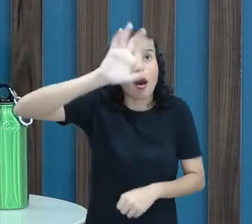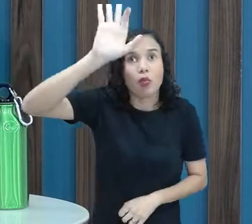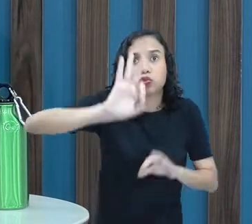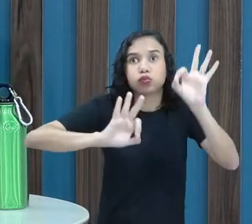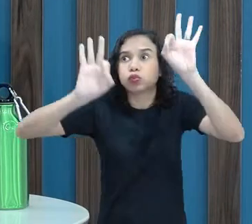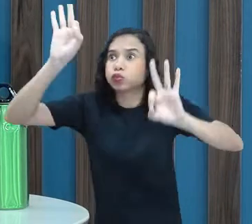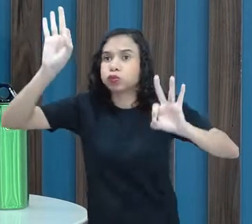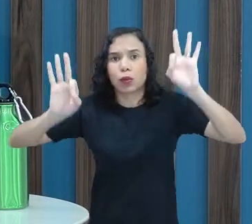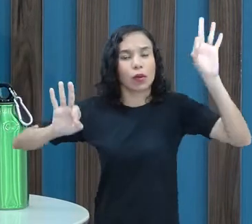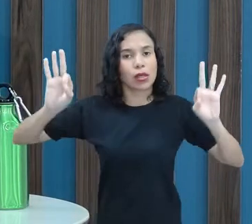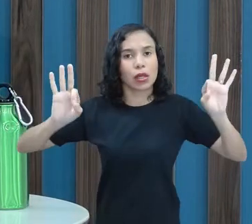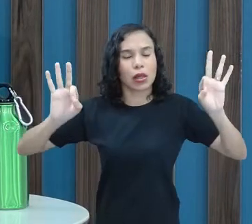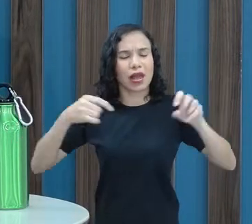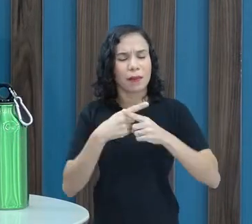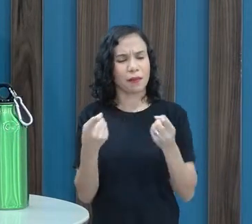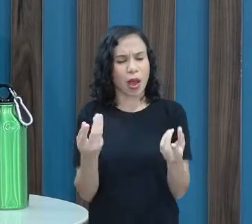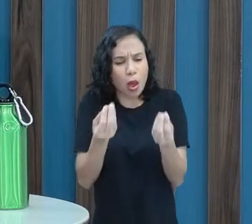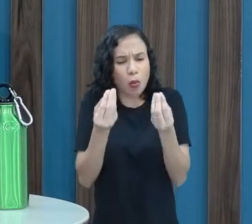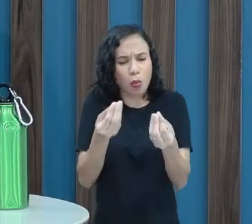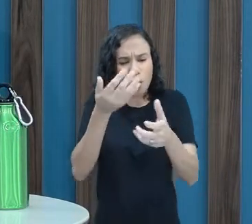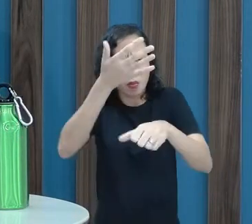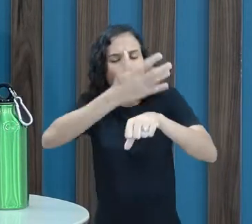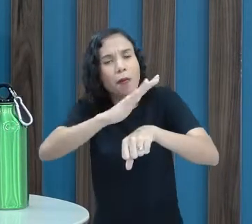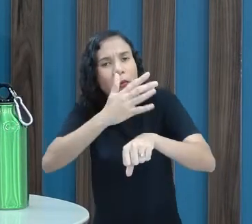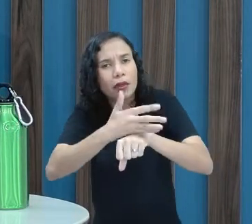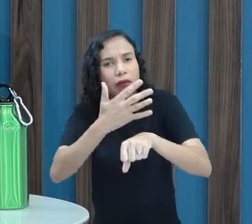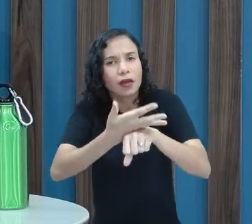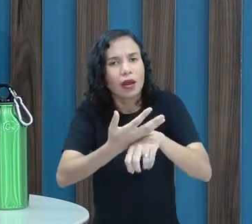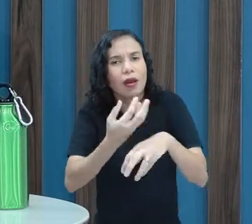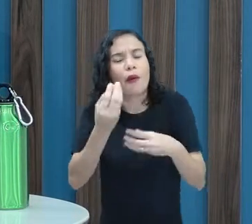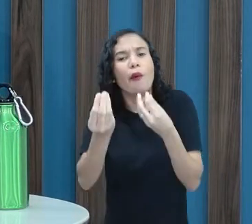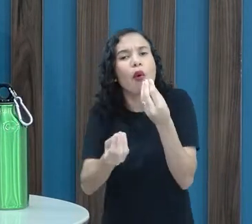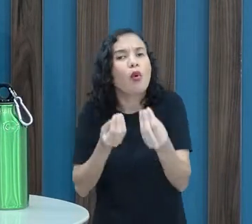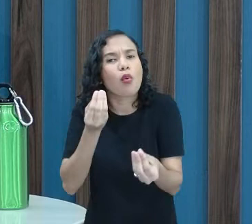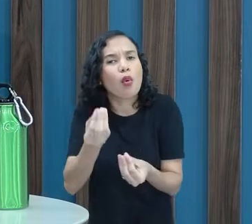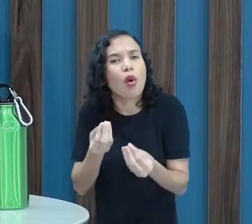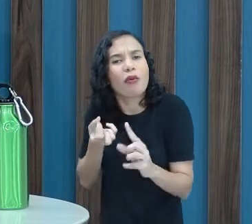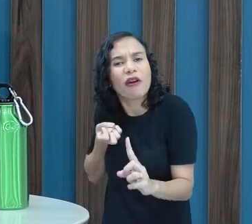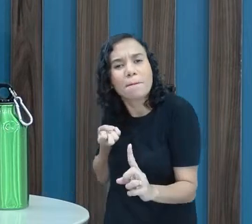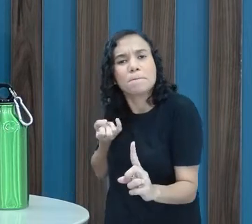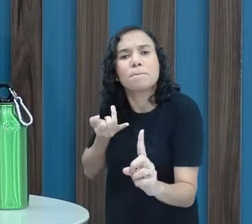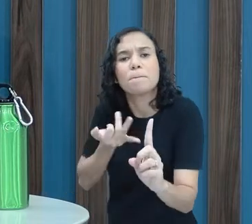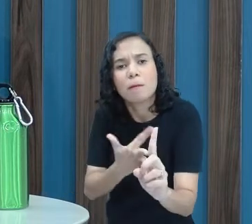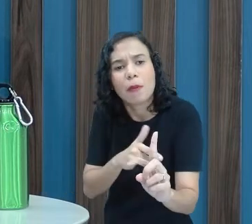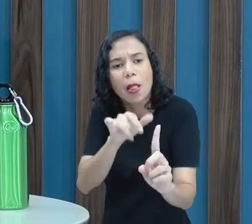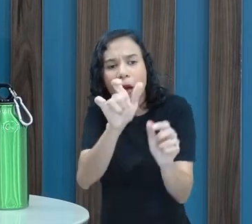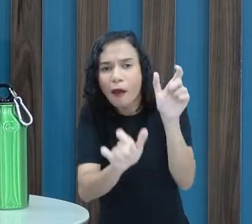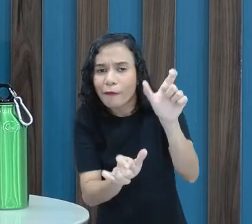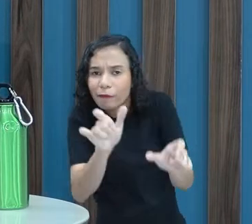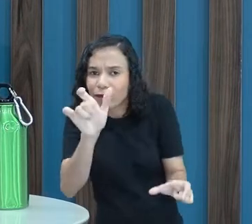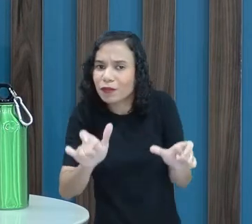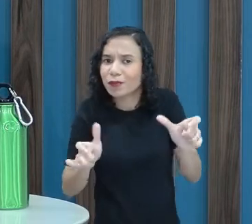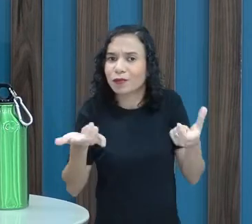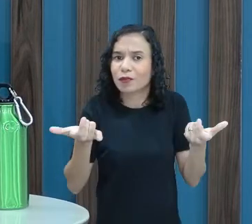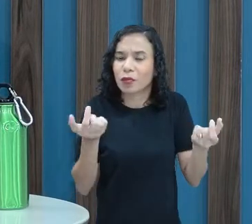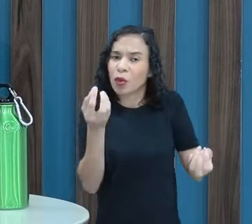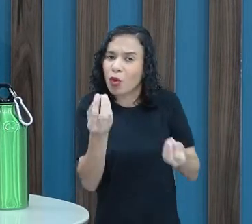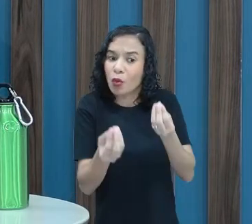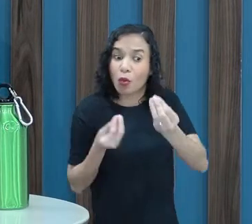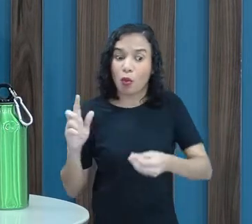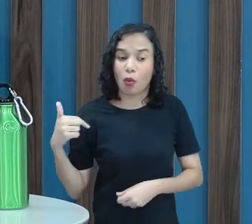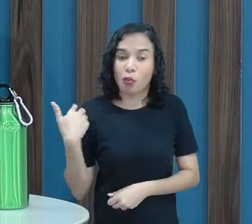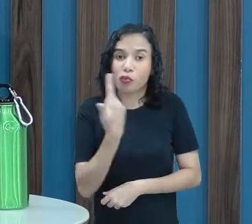mas sim, como é que a gente vai aplicar ali, né? O que é que a sociedade, como é que a gente pode contribuir, né? Existe muito isso no meio científico, é tipo assim, como é que a